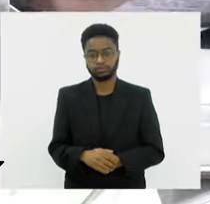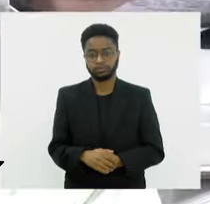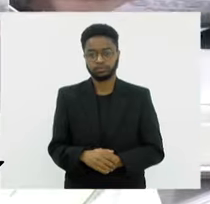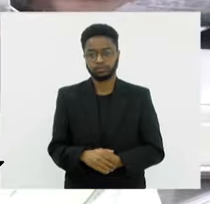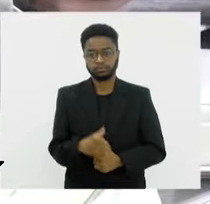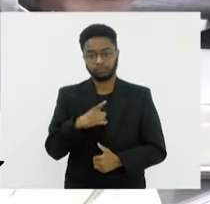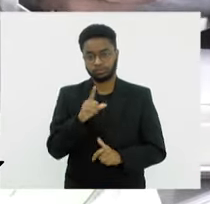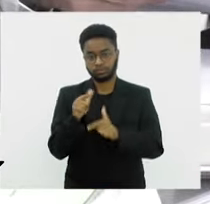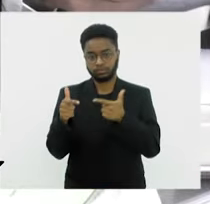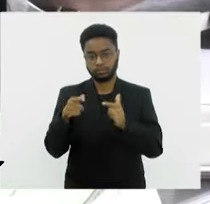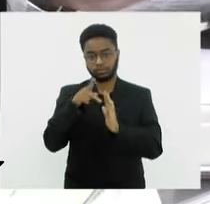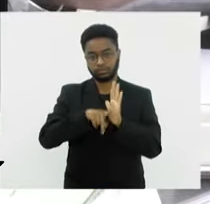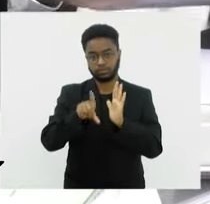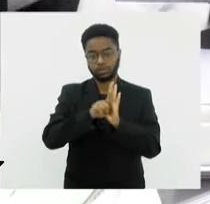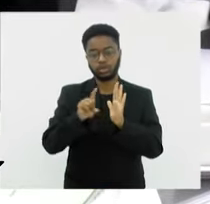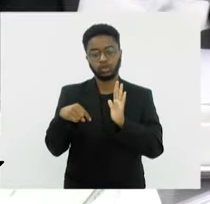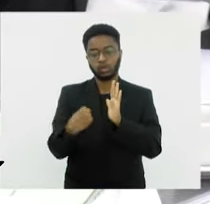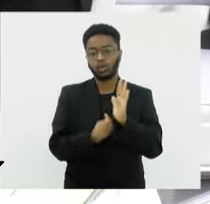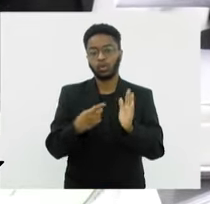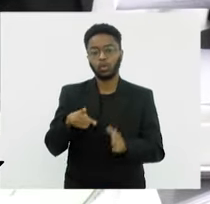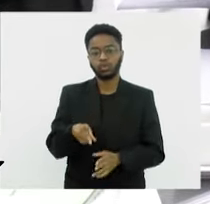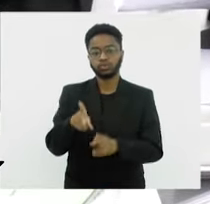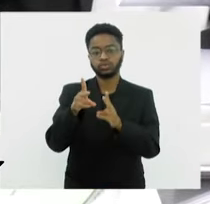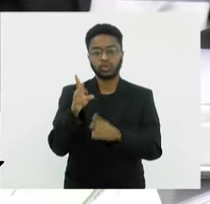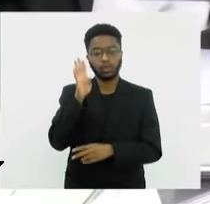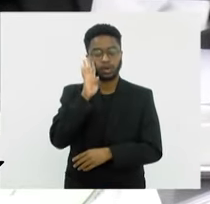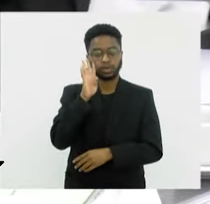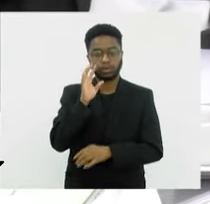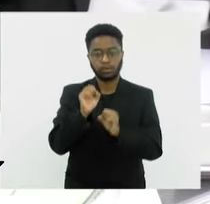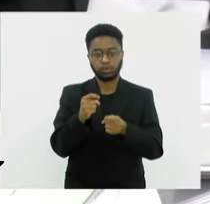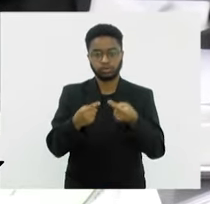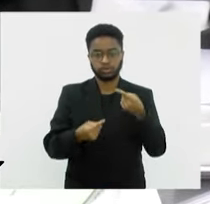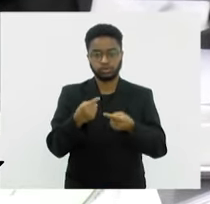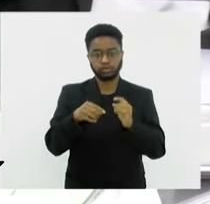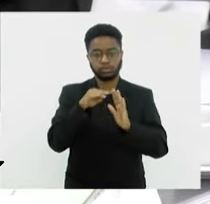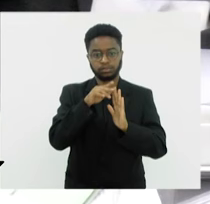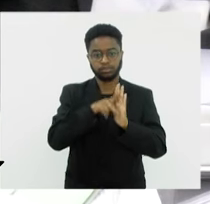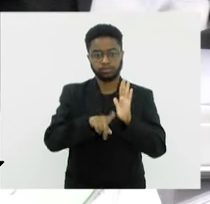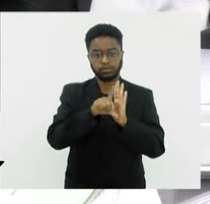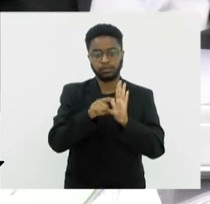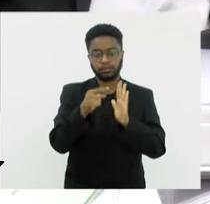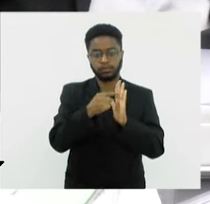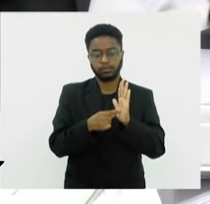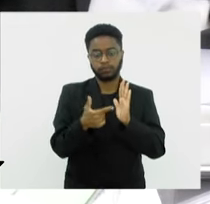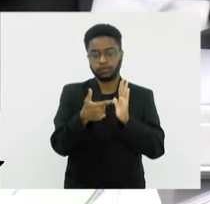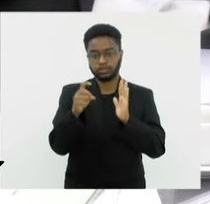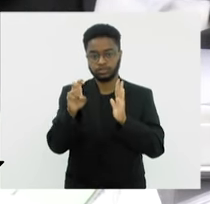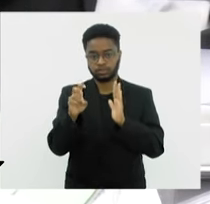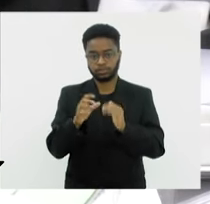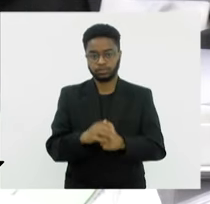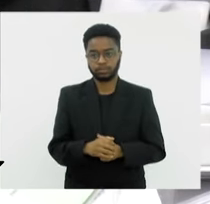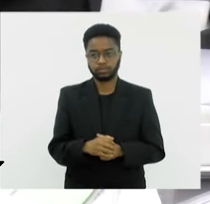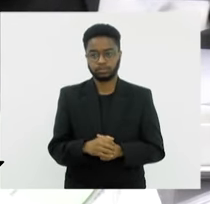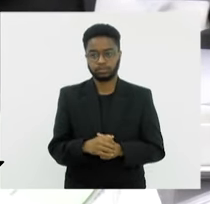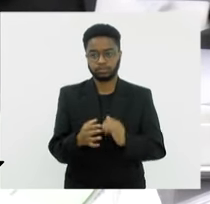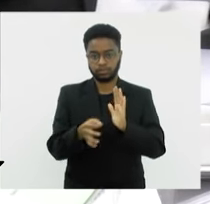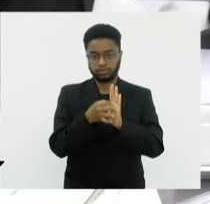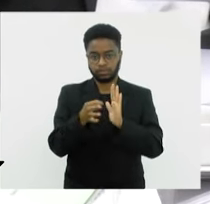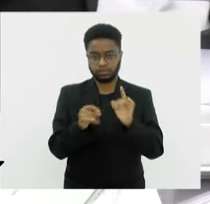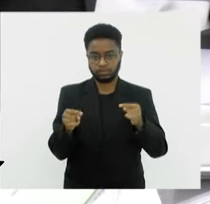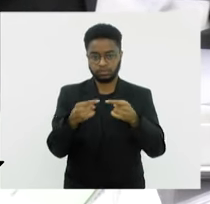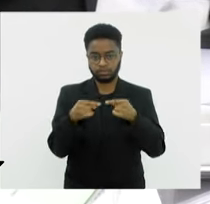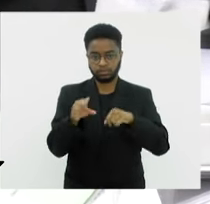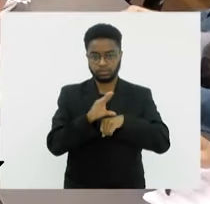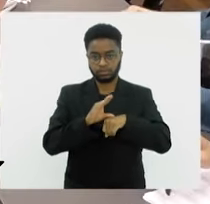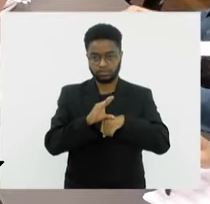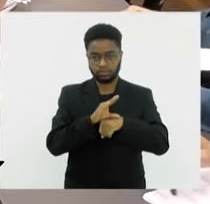mais projetos, a gente retoma na próxima quarta, mas vou em discussão esse projeto 25 que eu anunciei. Senhor presidente, o parecer é pela constitucionalidade com